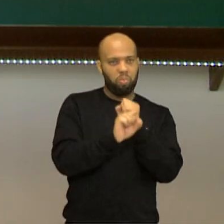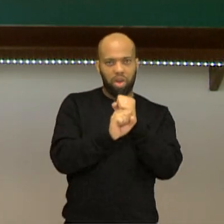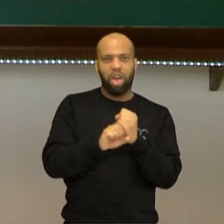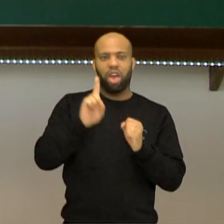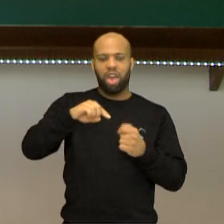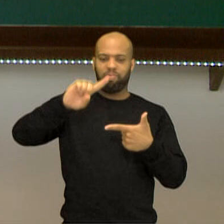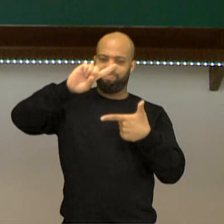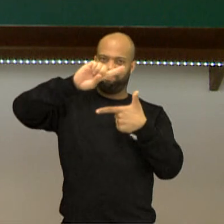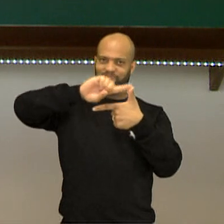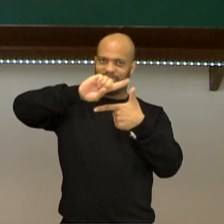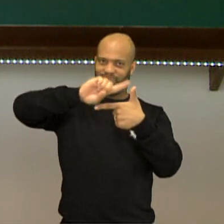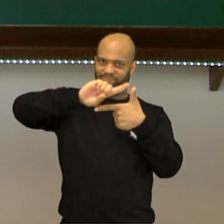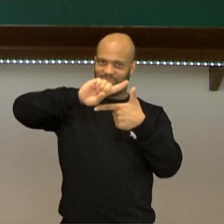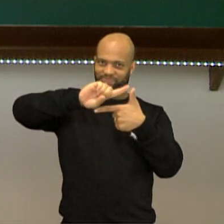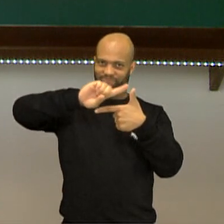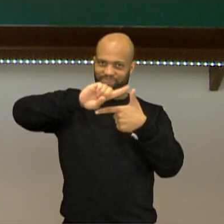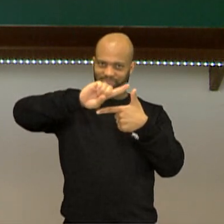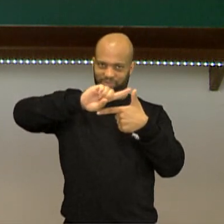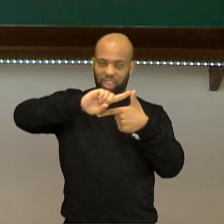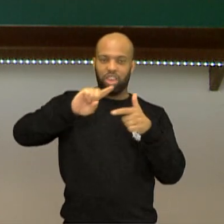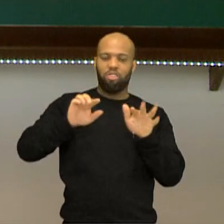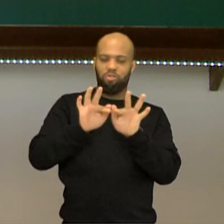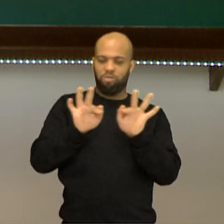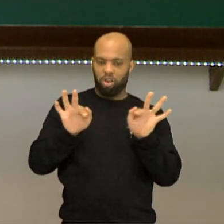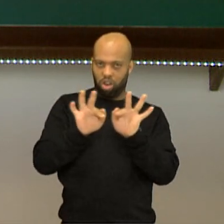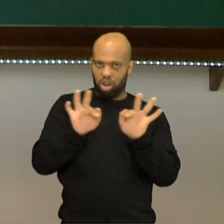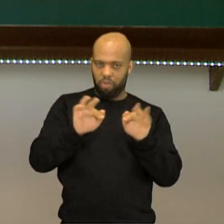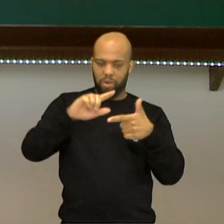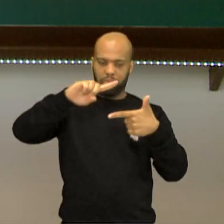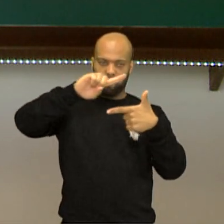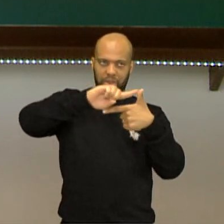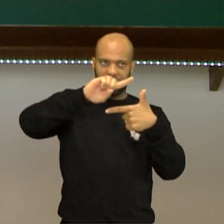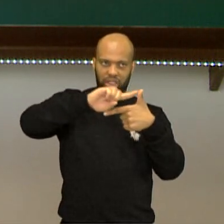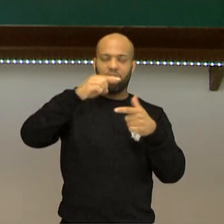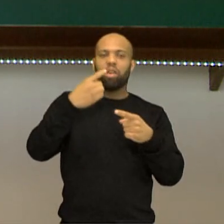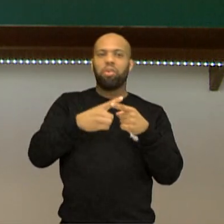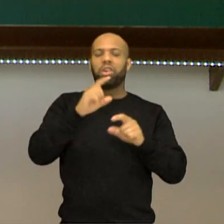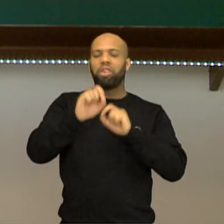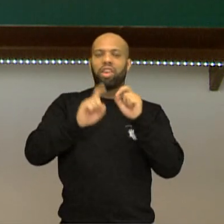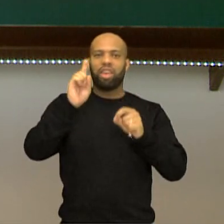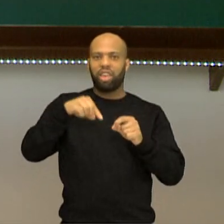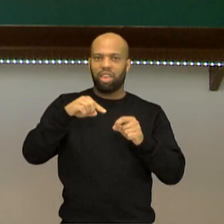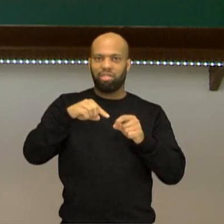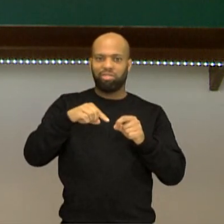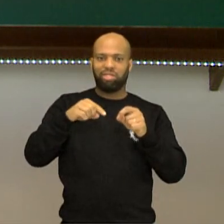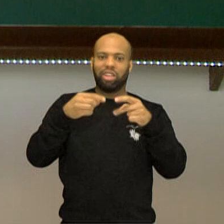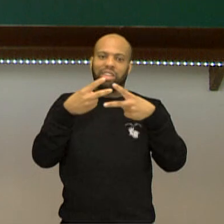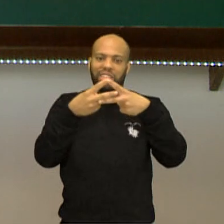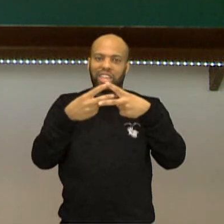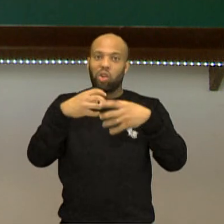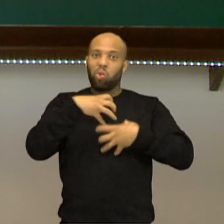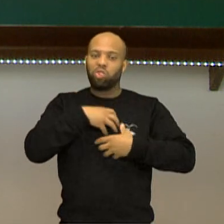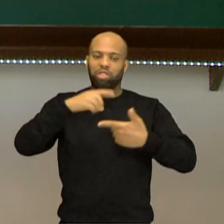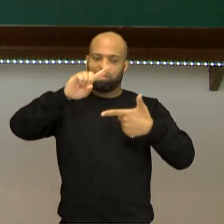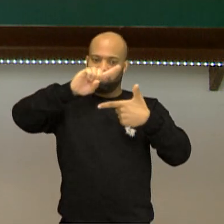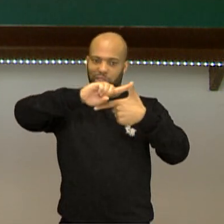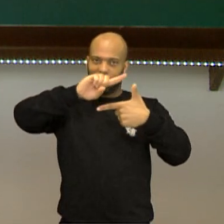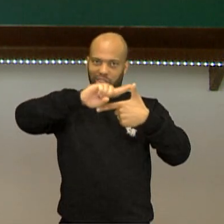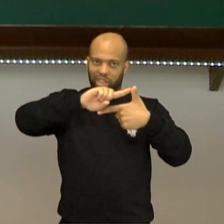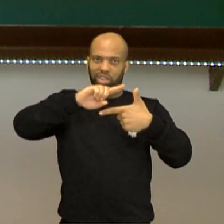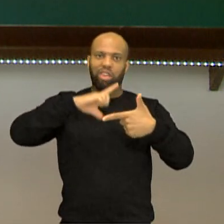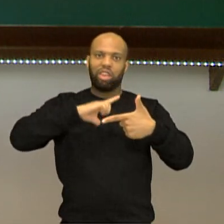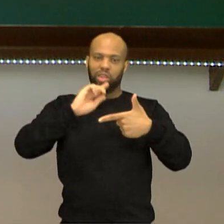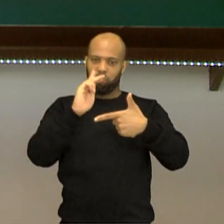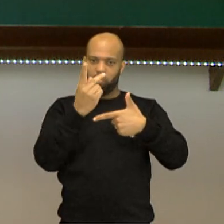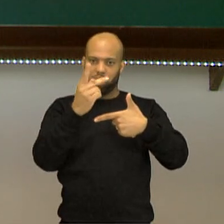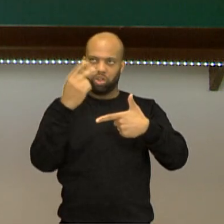né? E é óbvio, porque ali, se você for entender a figura, você tem um triângulo retângulo, então você pode trabalhar com o teorema de Pitágoras. Hipotenusa ao quadrado